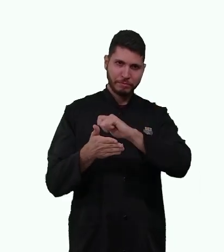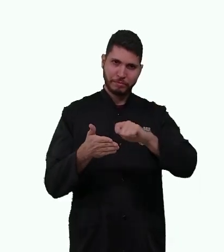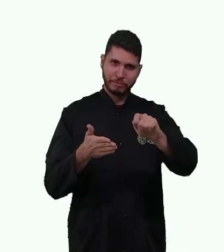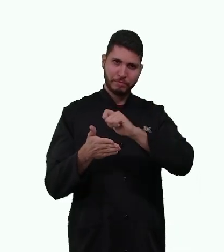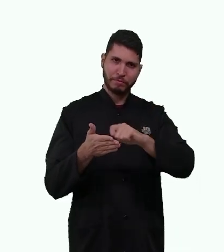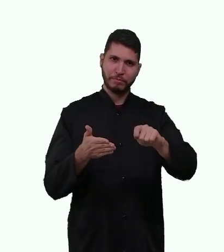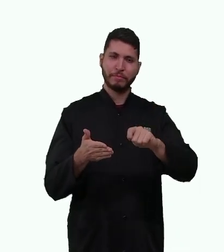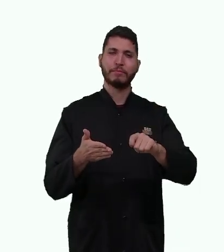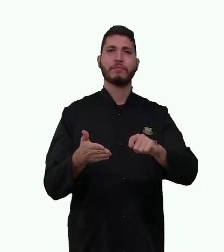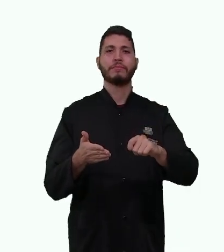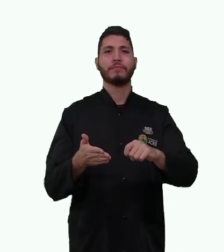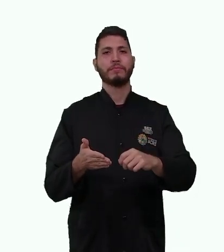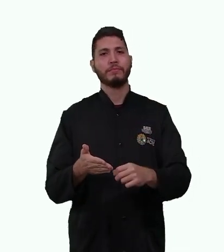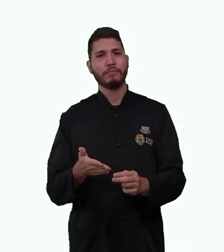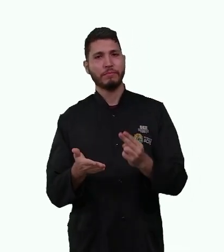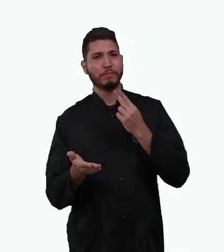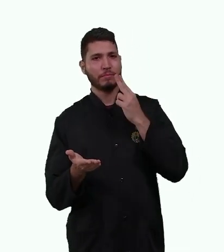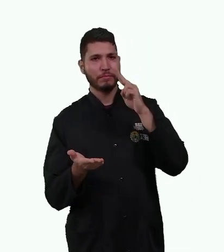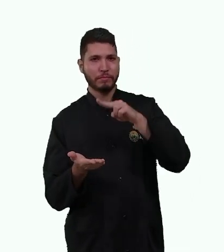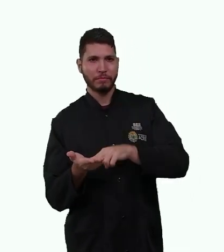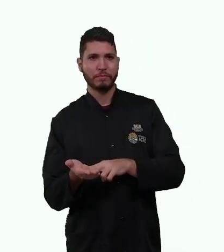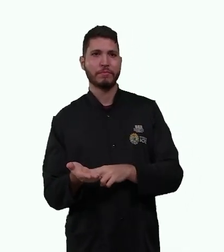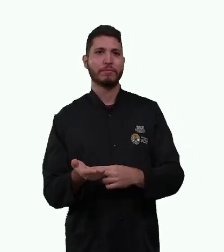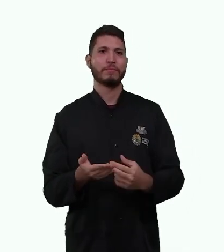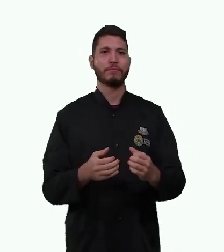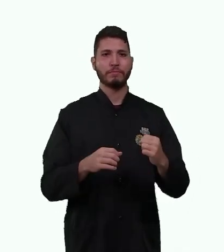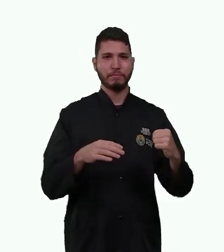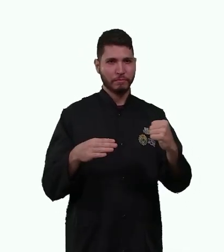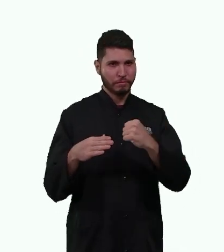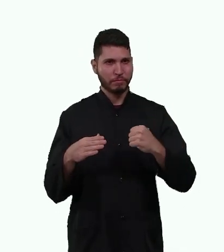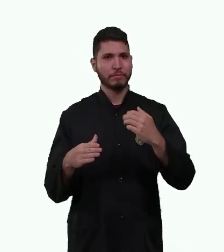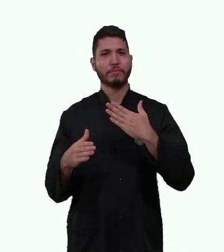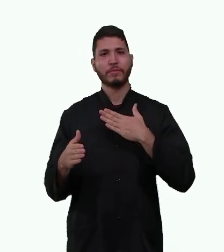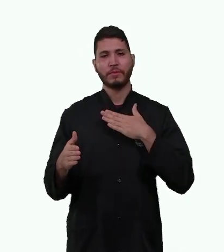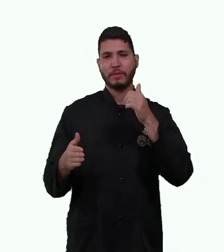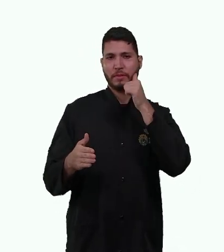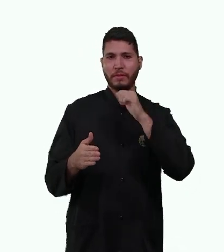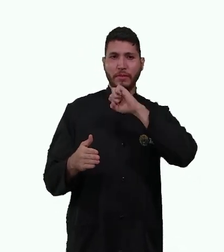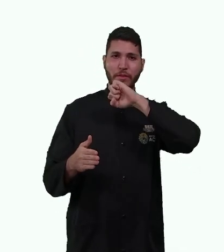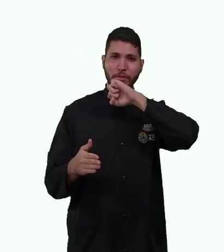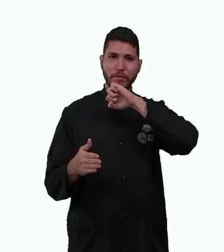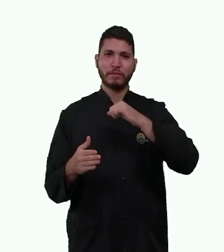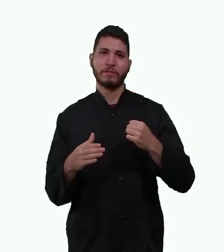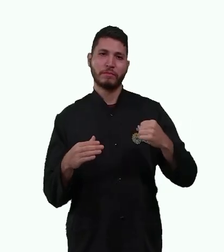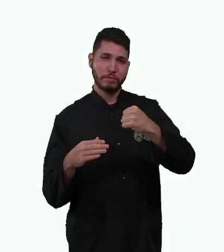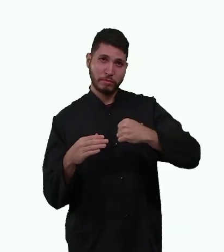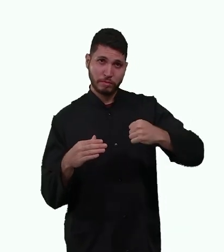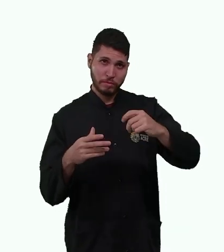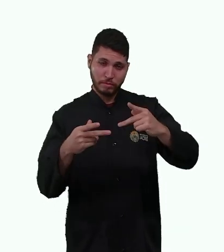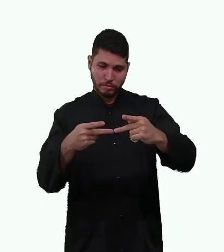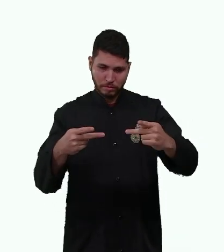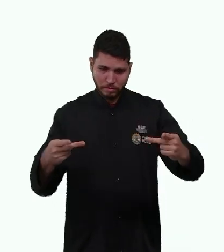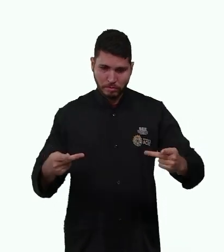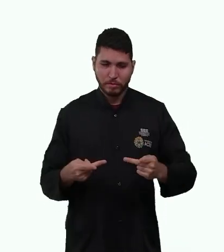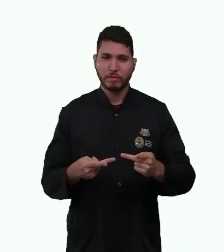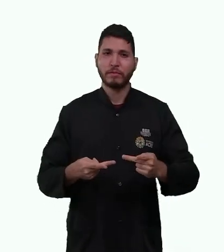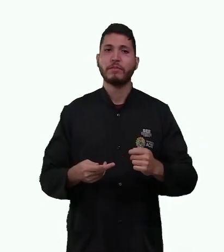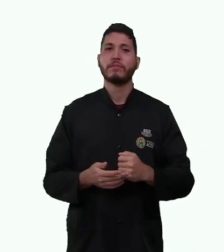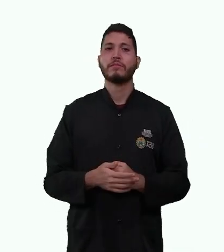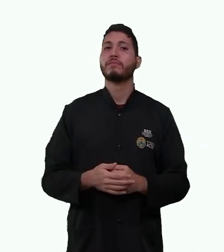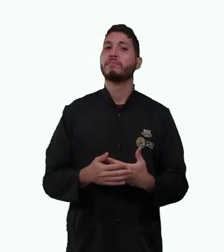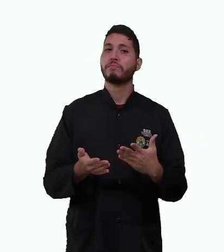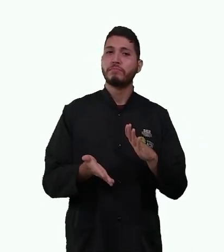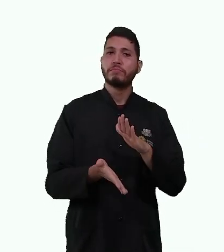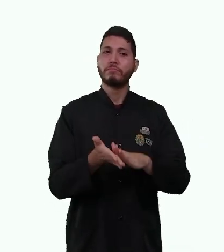uma carta. Cocinar. Mi mamá cocina una pizza.